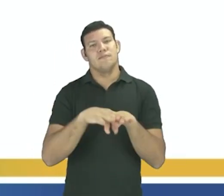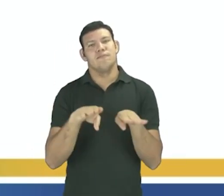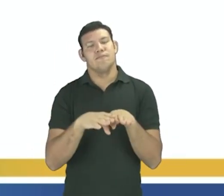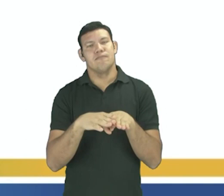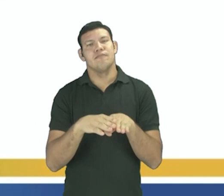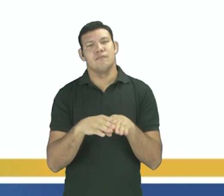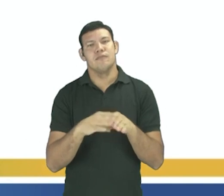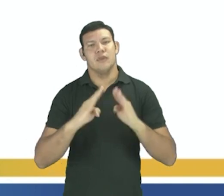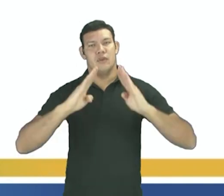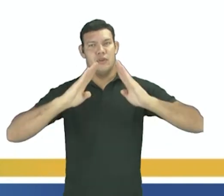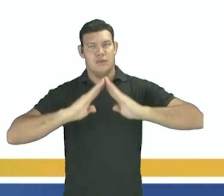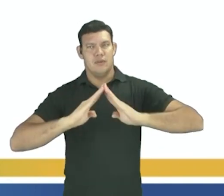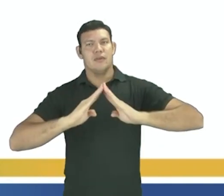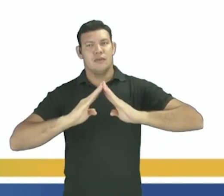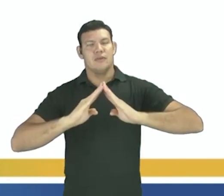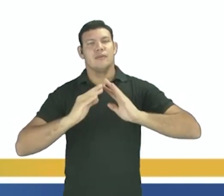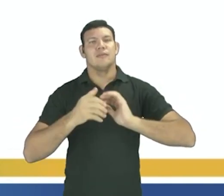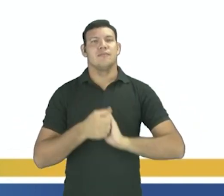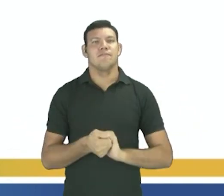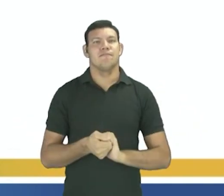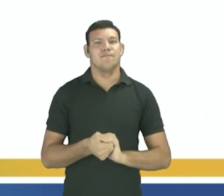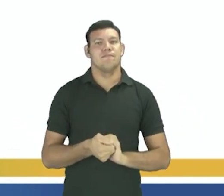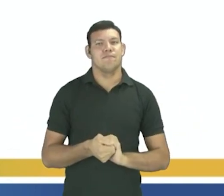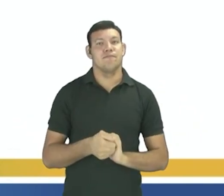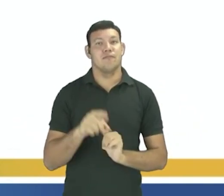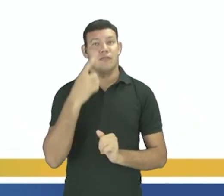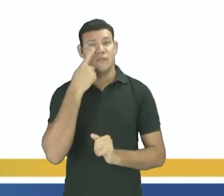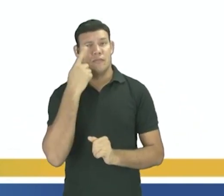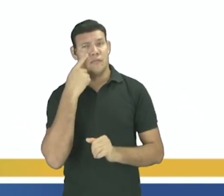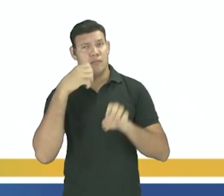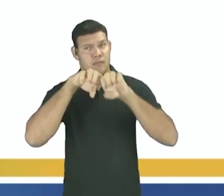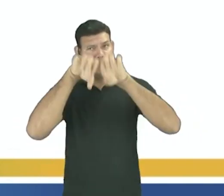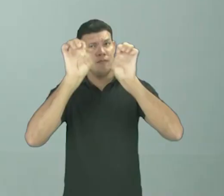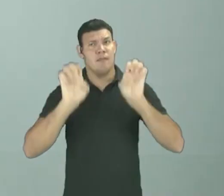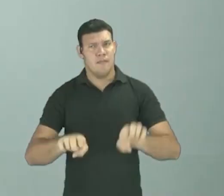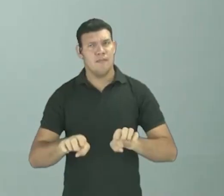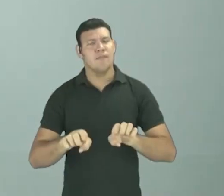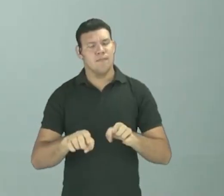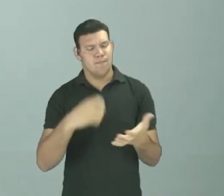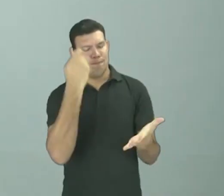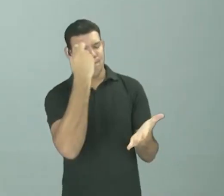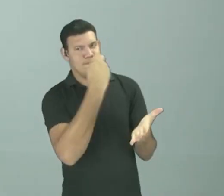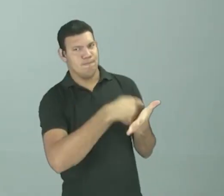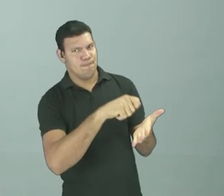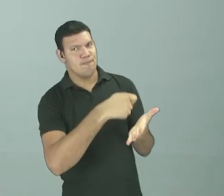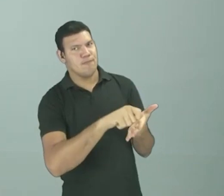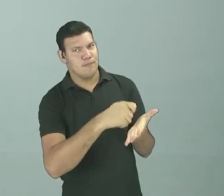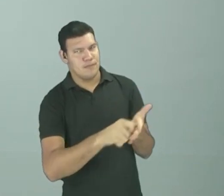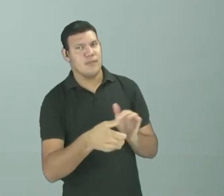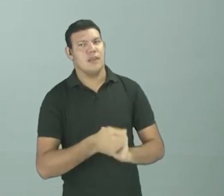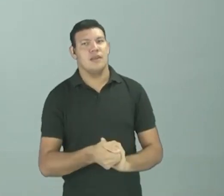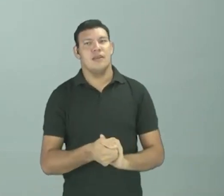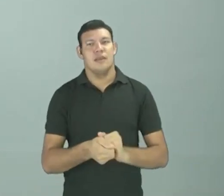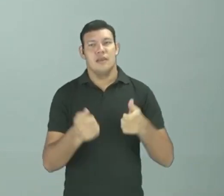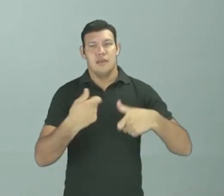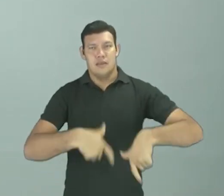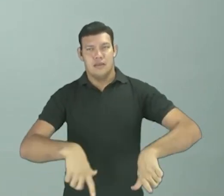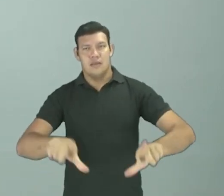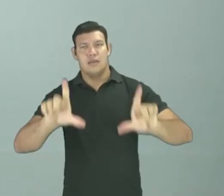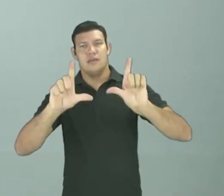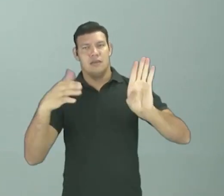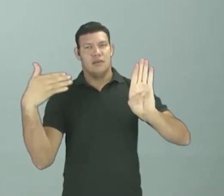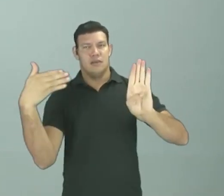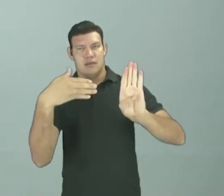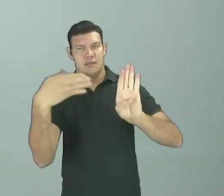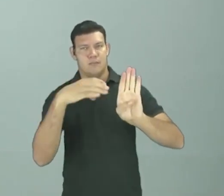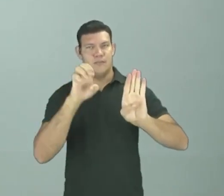casa. Então, sigam lá a estrutura que vocês viram e mãos à obra. Acesse a plataforma Eduque para rever